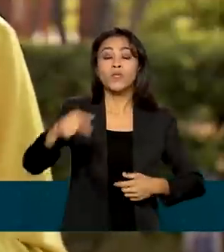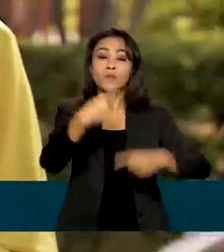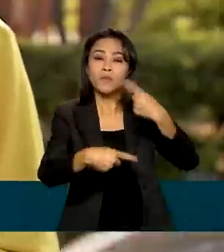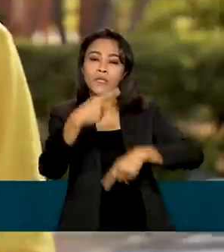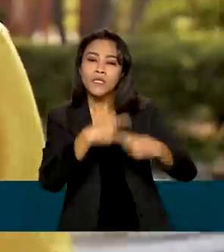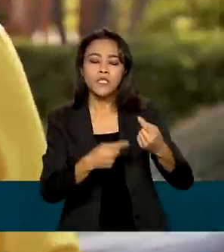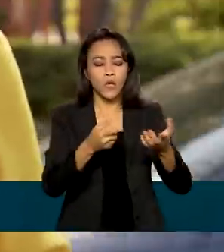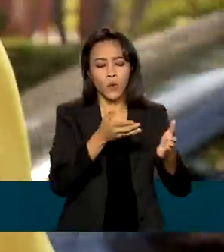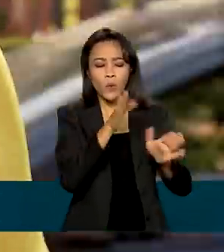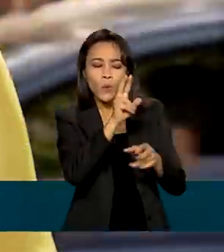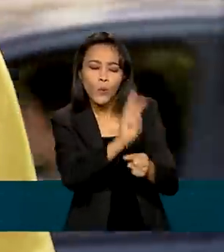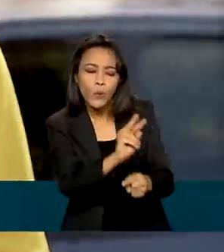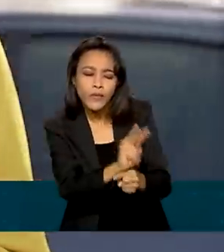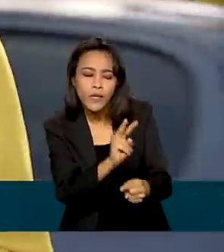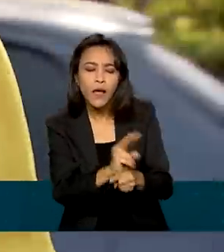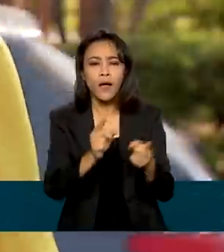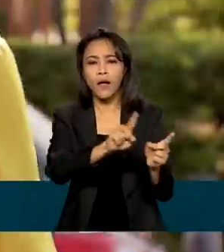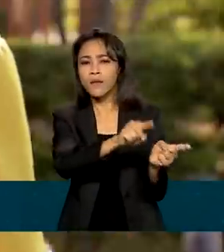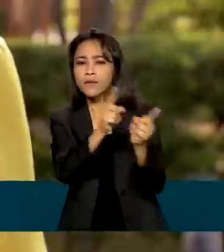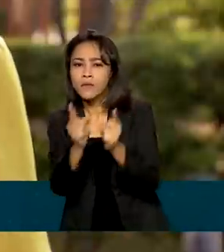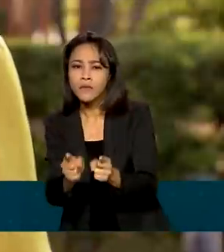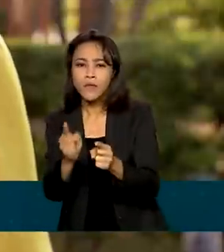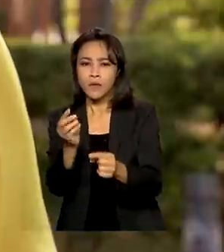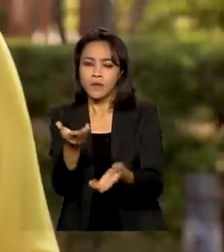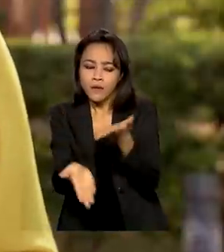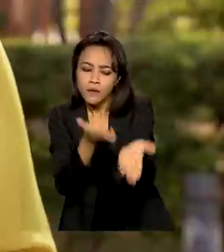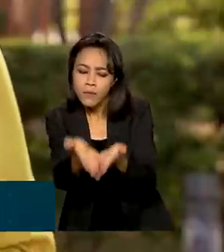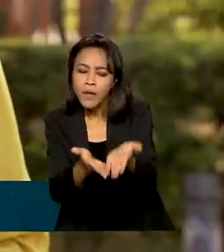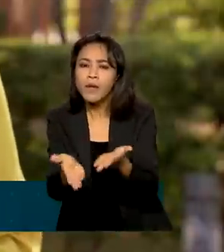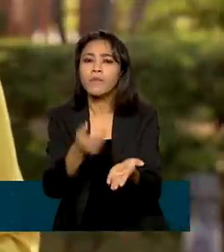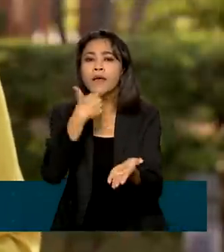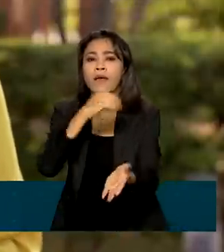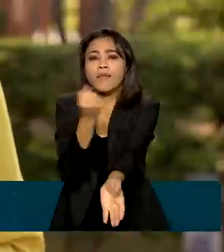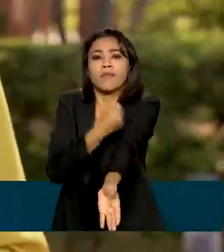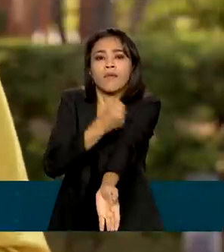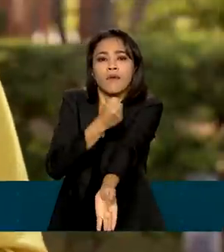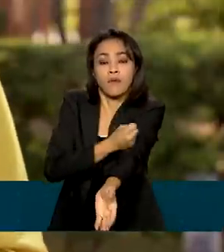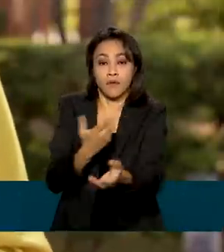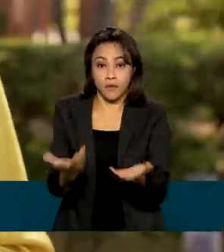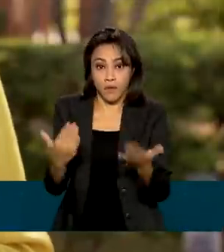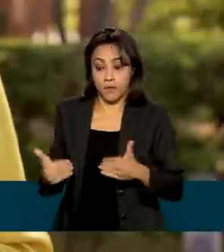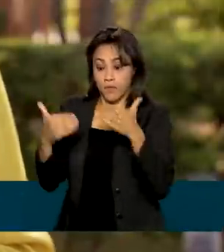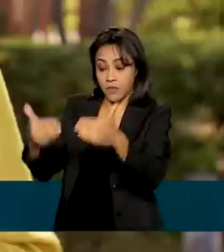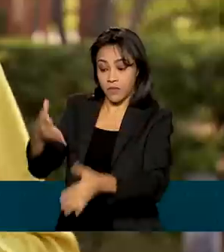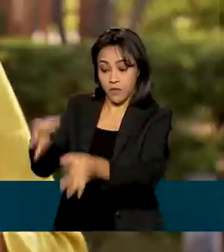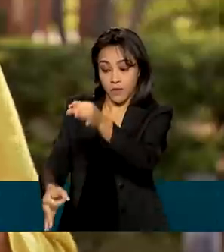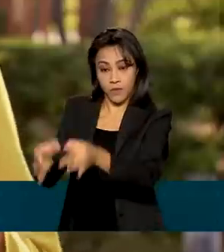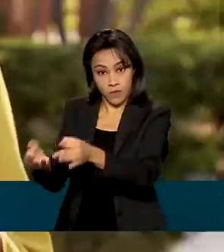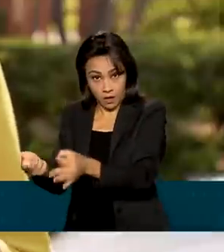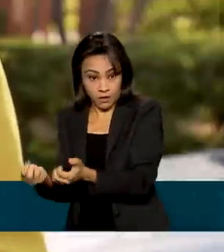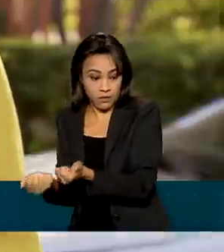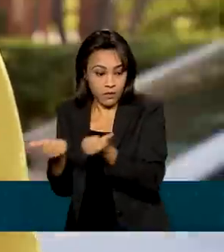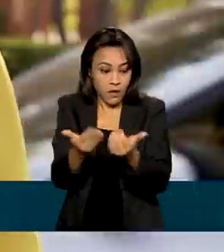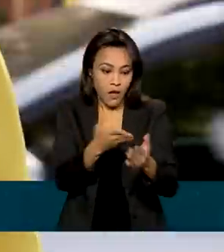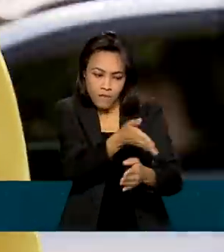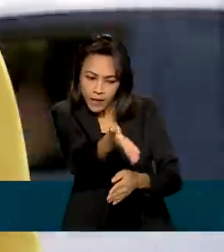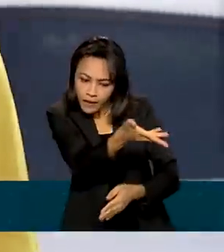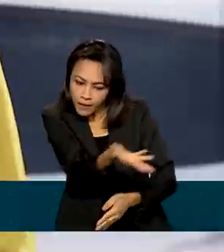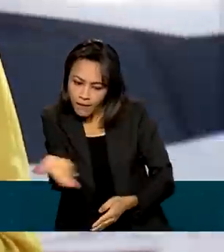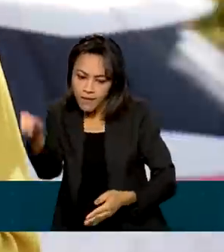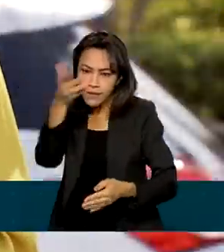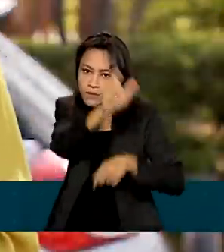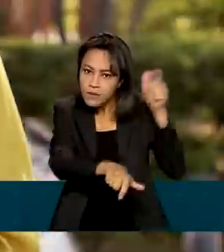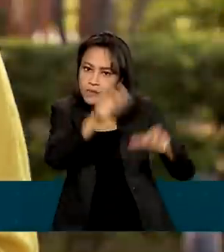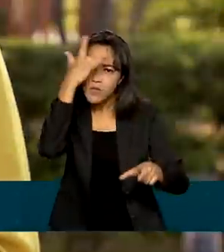e reinserção social dos dependentes químicos o Ministério da Justiça Quer garantir a eles o acesso a todos os